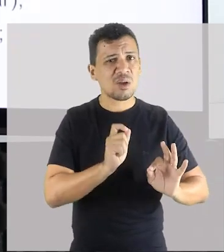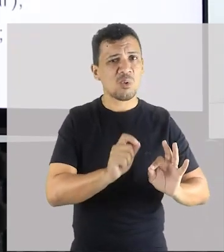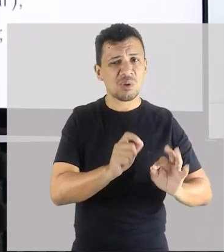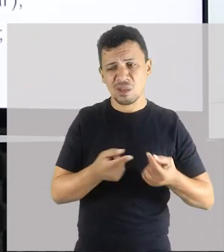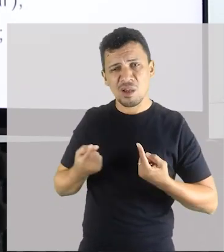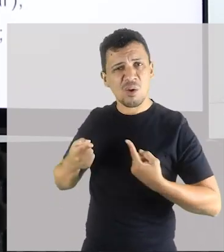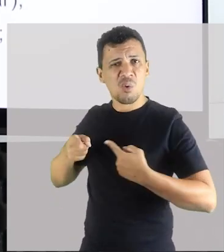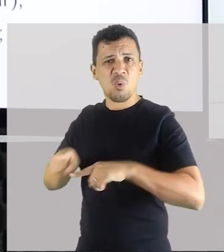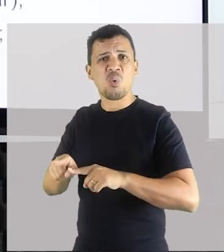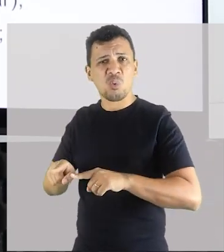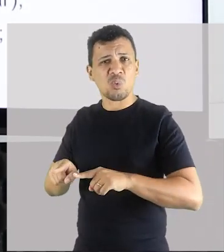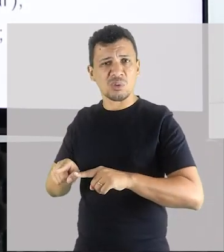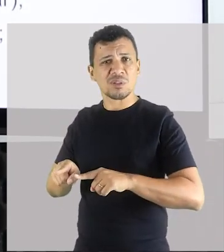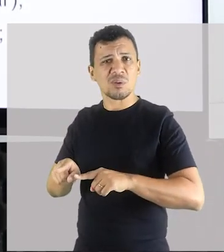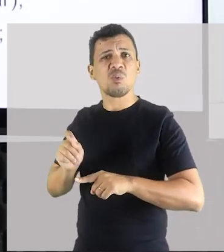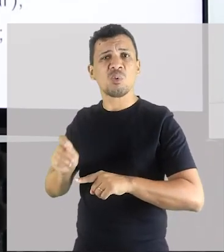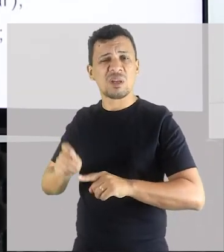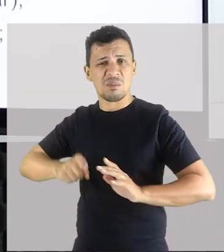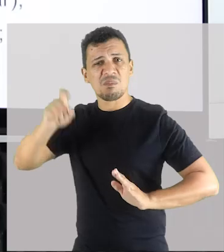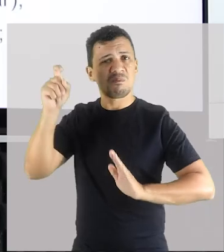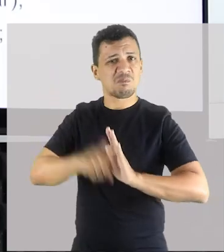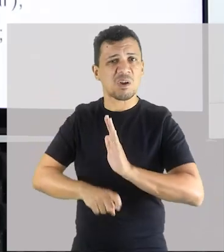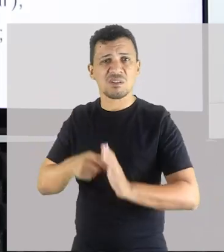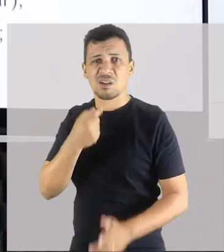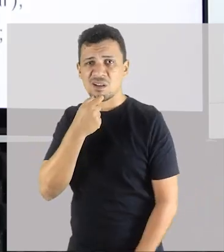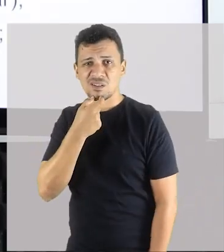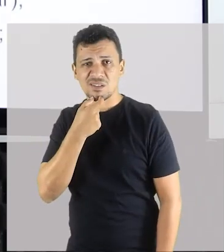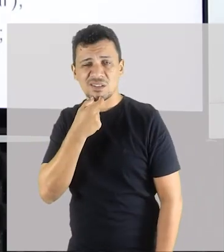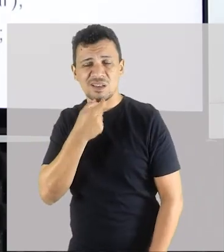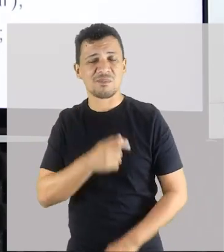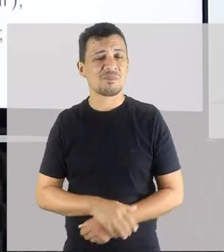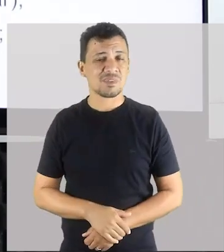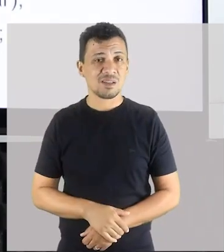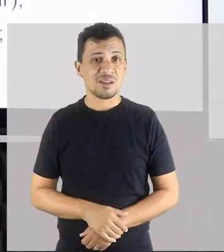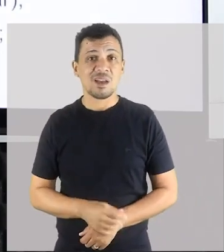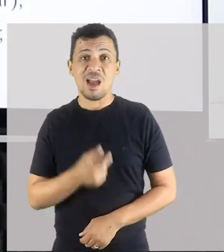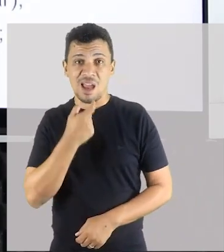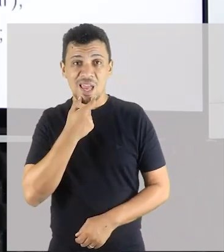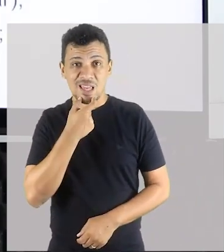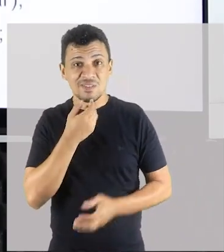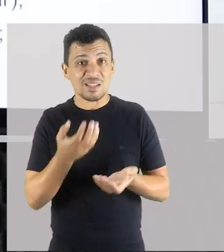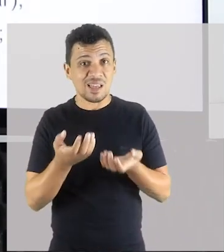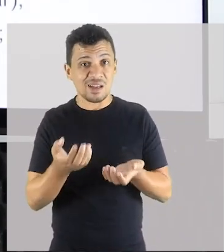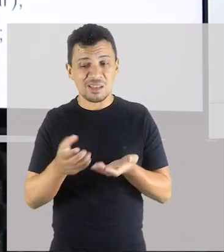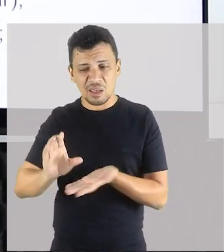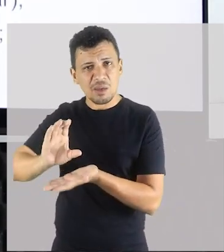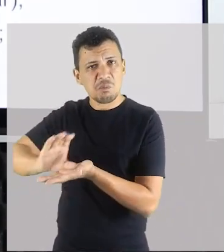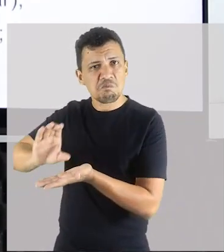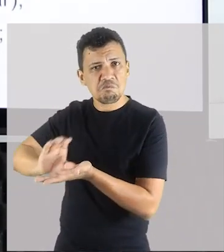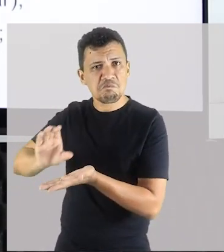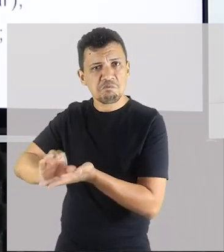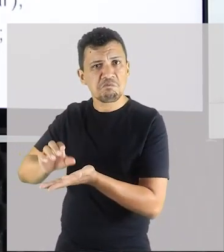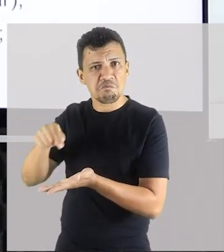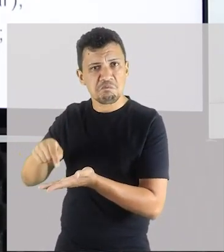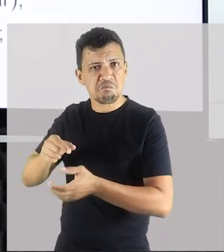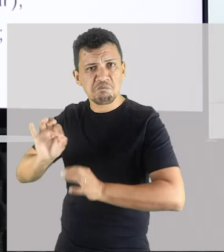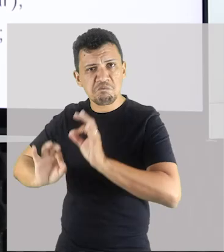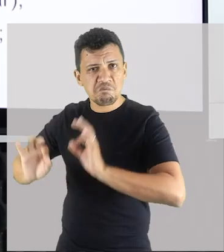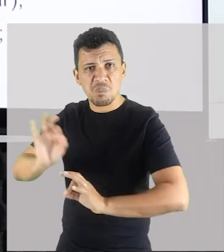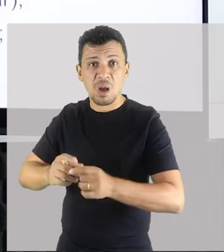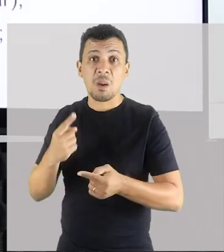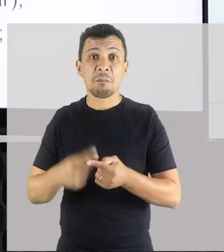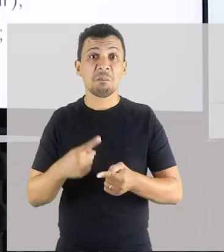essas questões postas pela Inglaterra. A Inglaterra queria recompor seus cofres, gastos pela